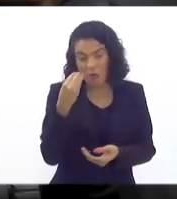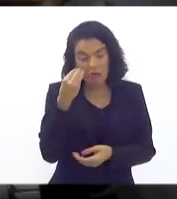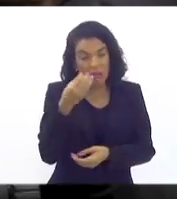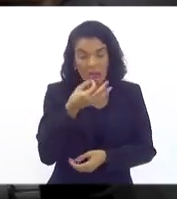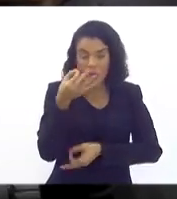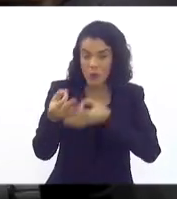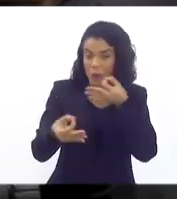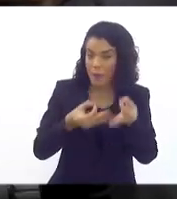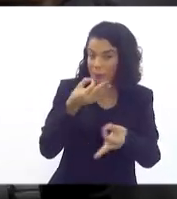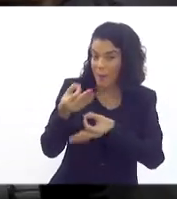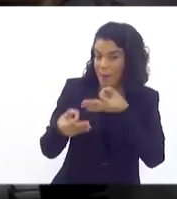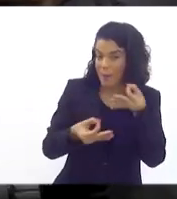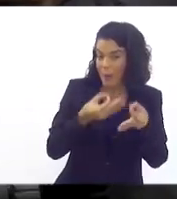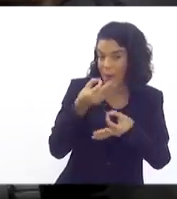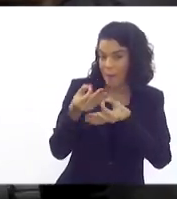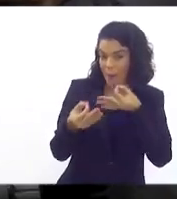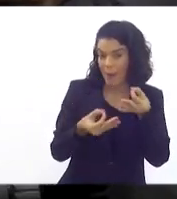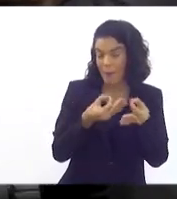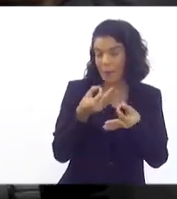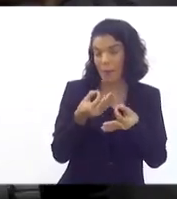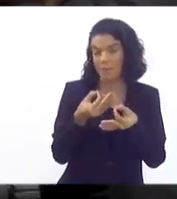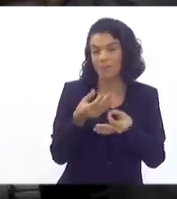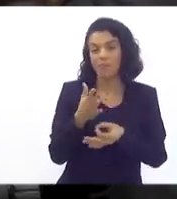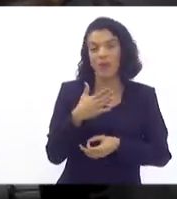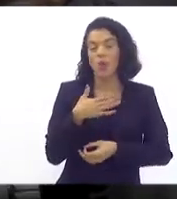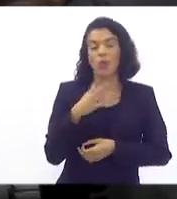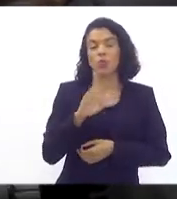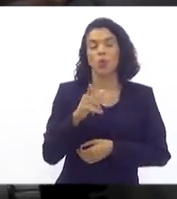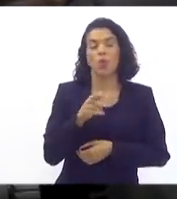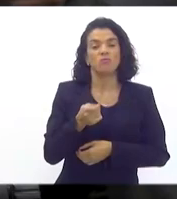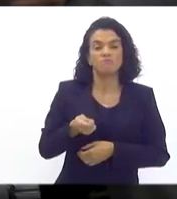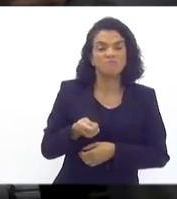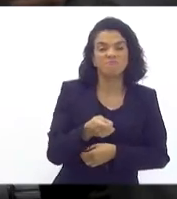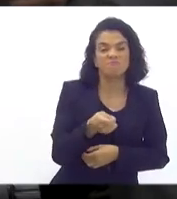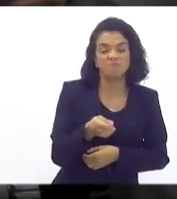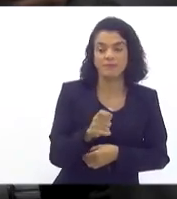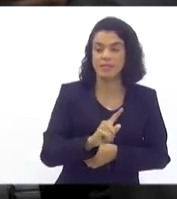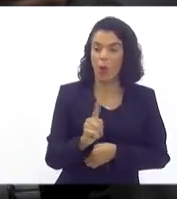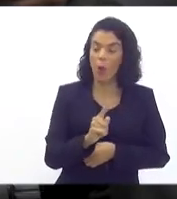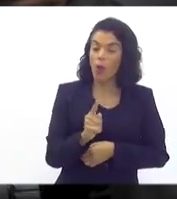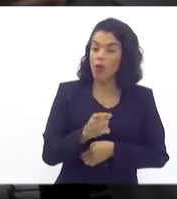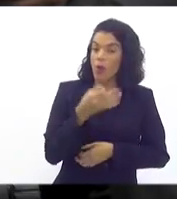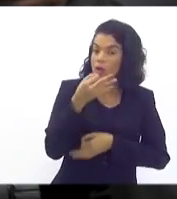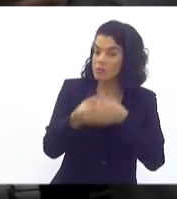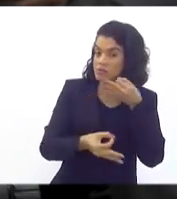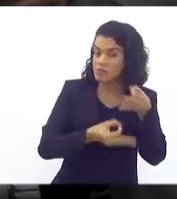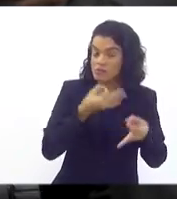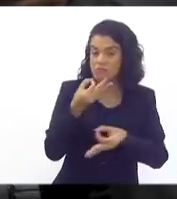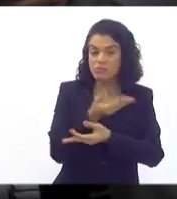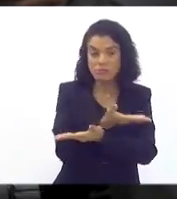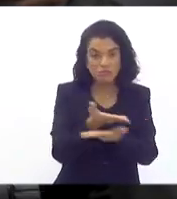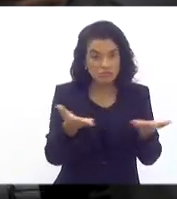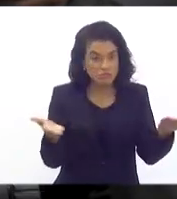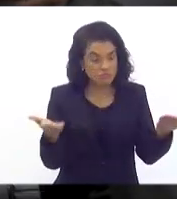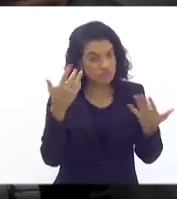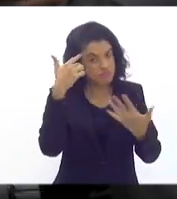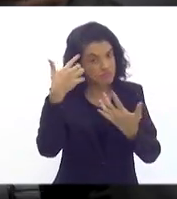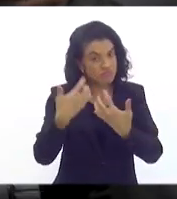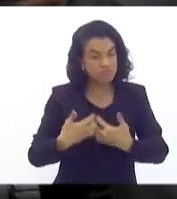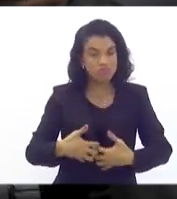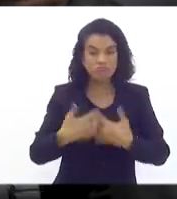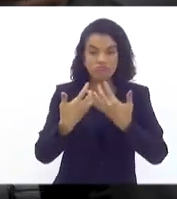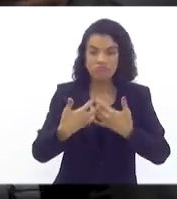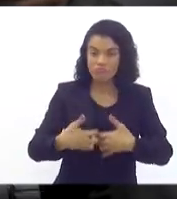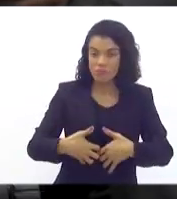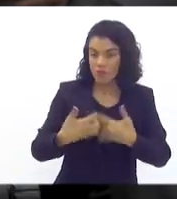tô eu não estou Trazendo com com a posição da secretaria eu tô trazendo luz para fazer com que esse com que